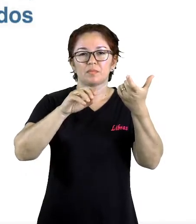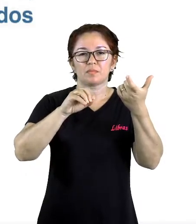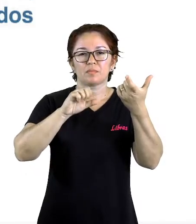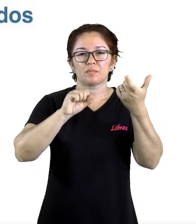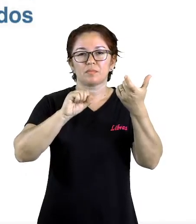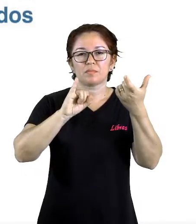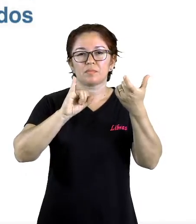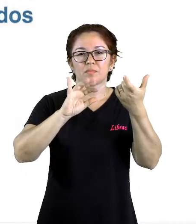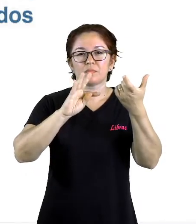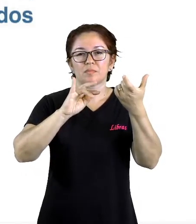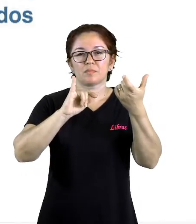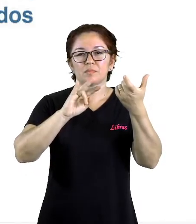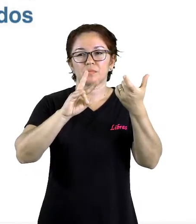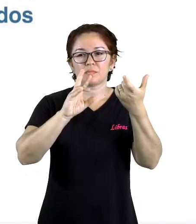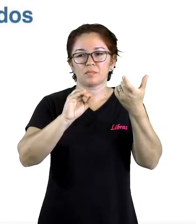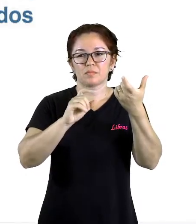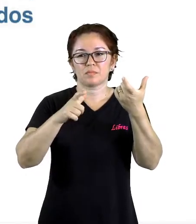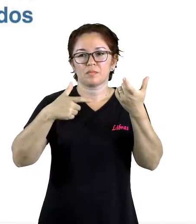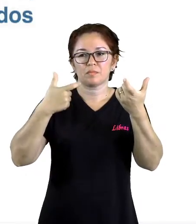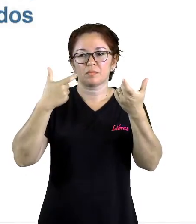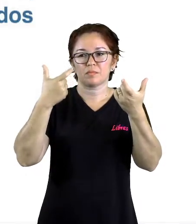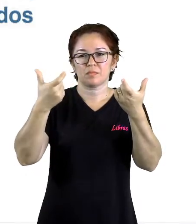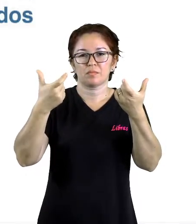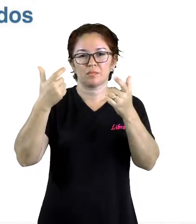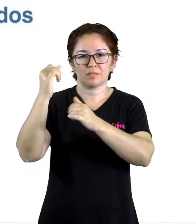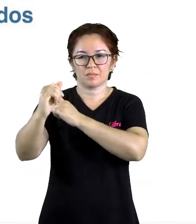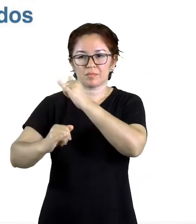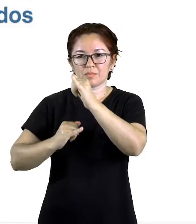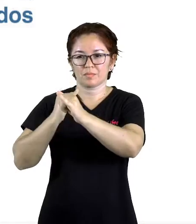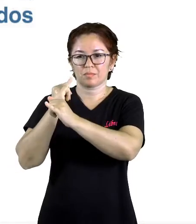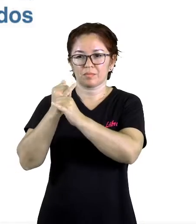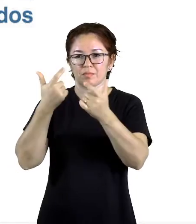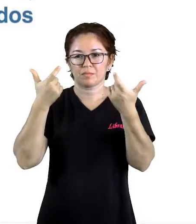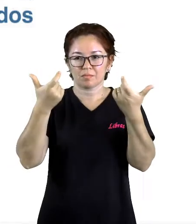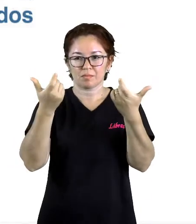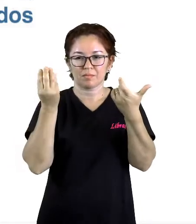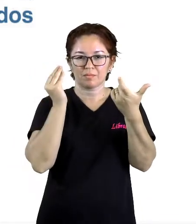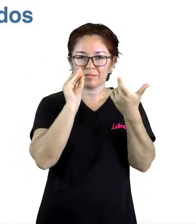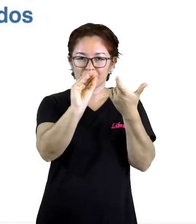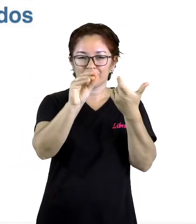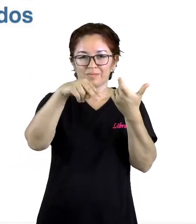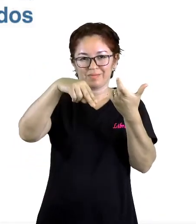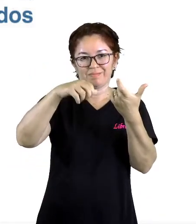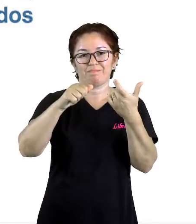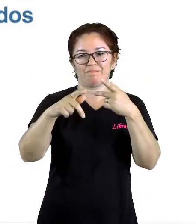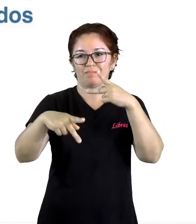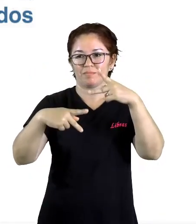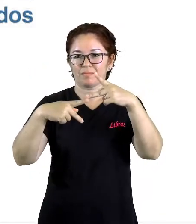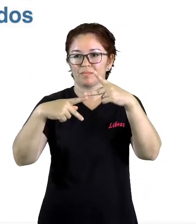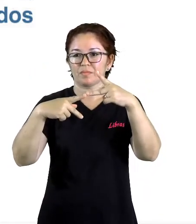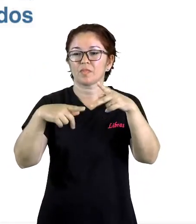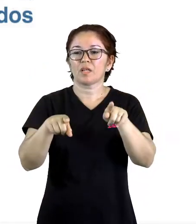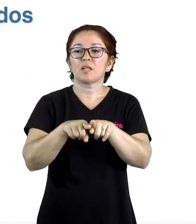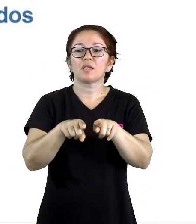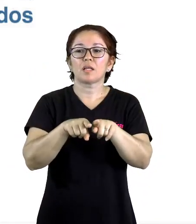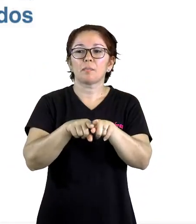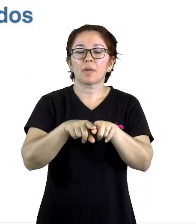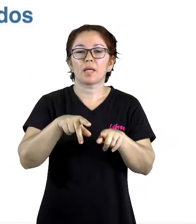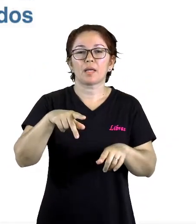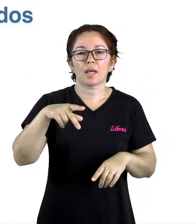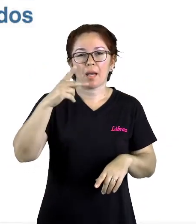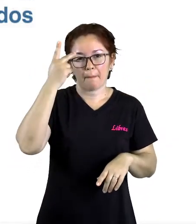na internet, para serem escutados. Para, outra preposição. Os